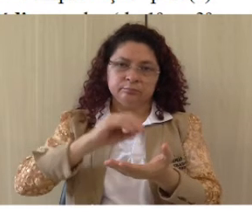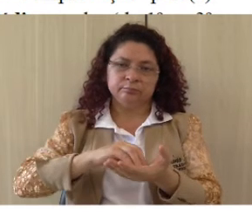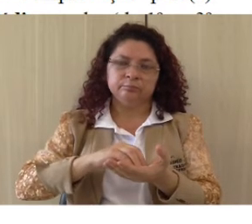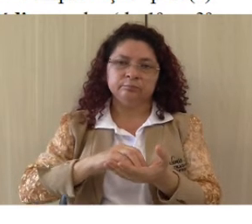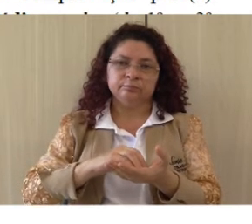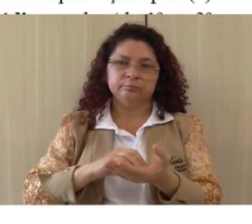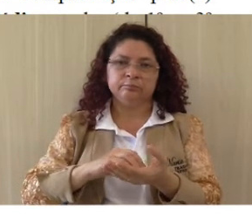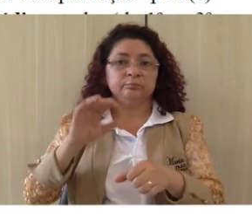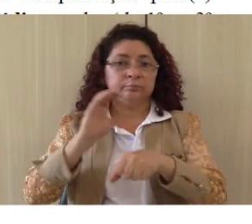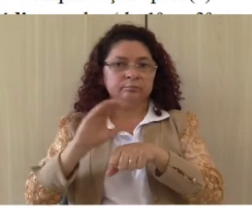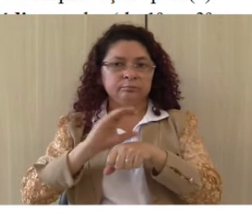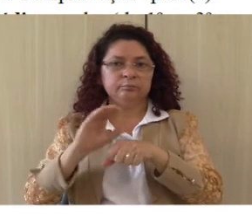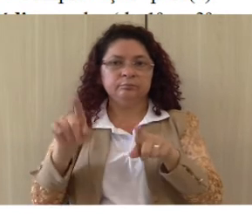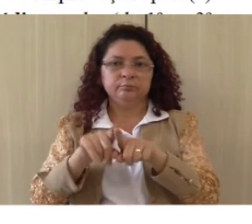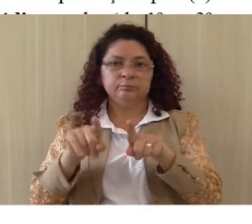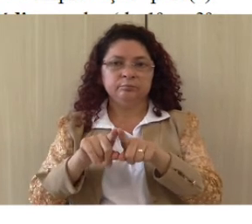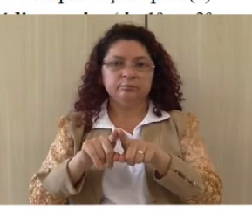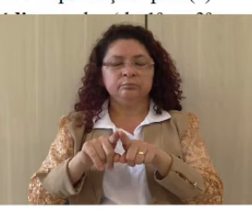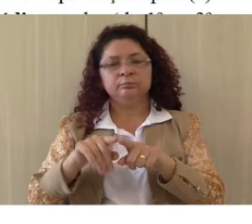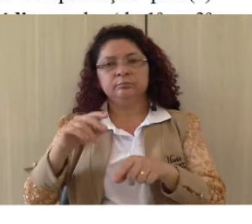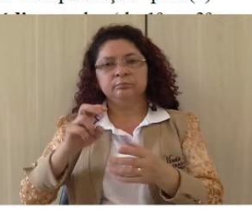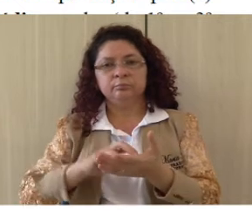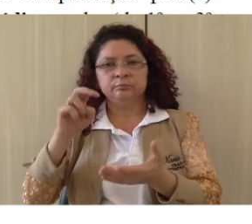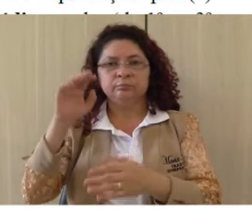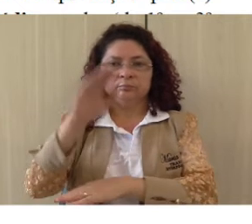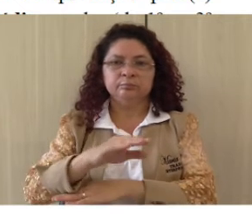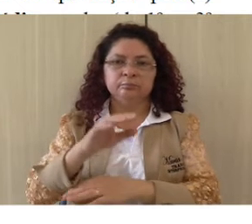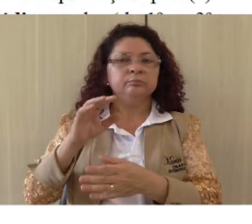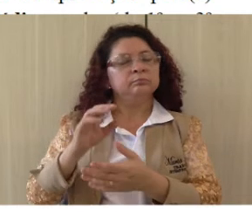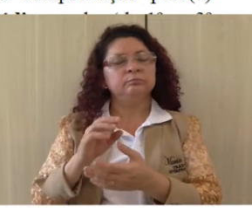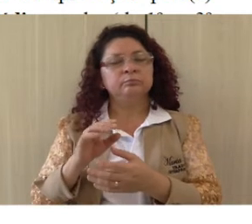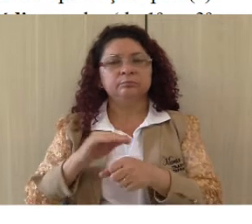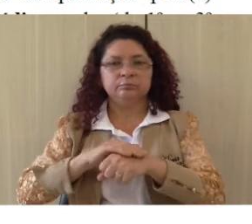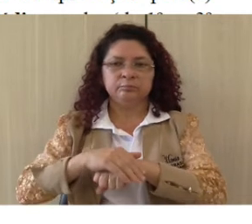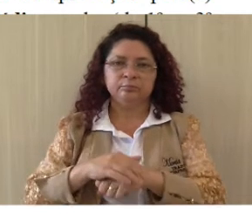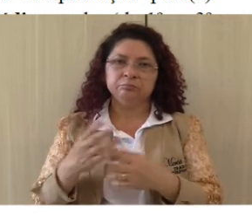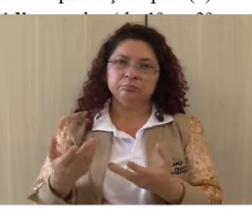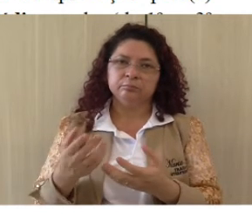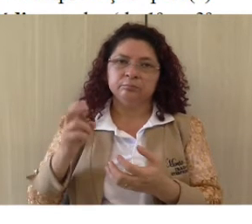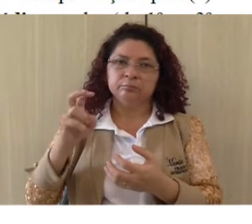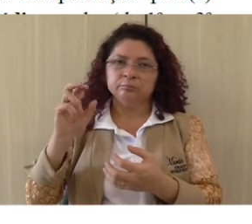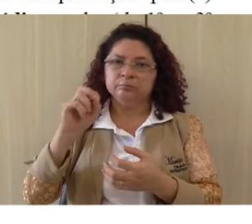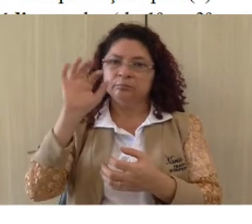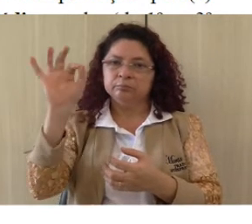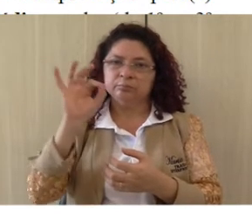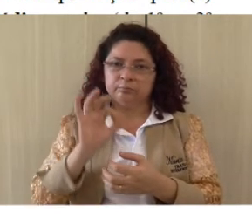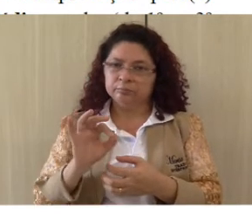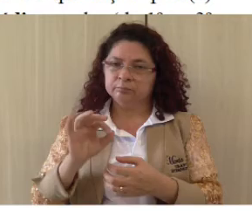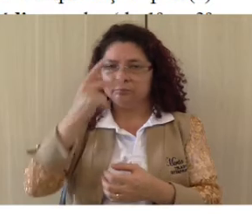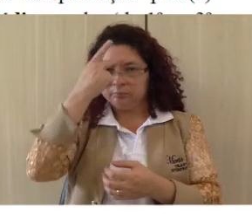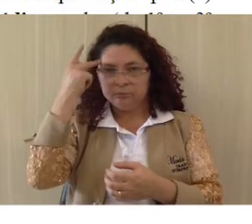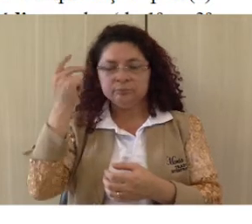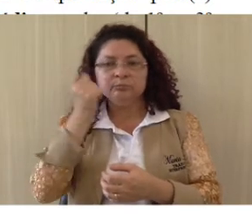ofertadas por curso e turno e forma de oferta, no mínimo 50% serão reservadas para